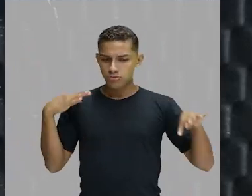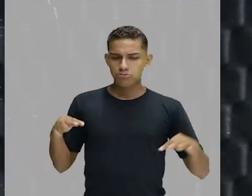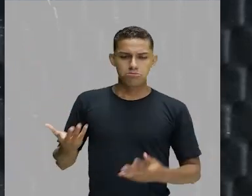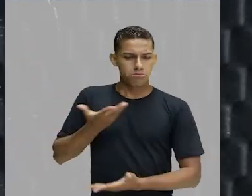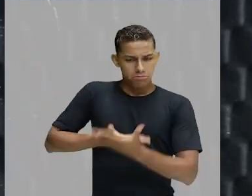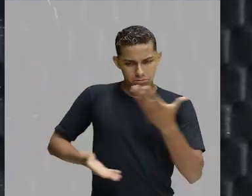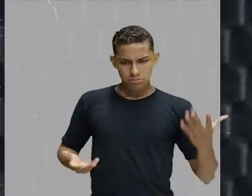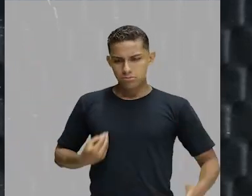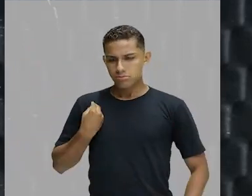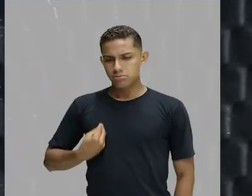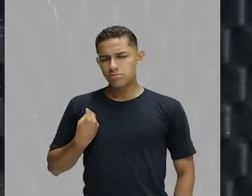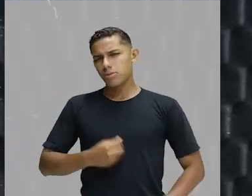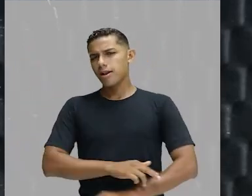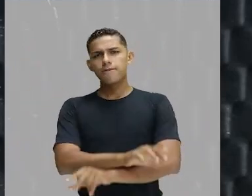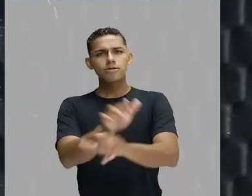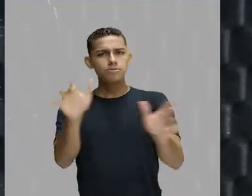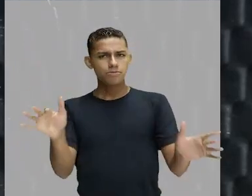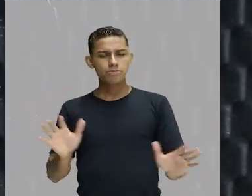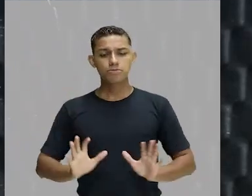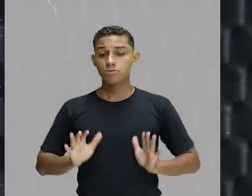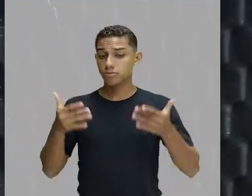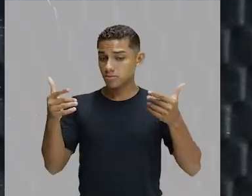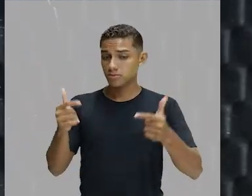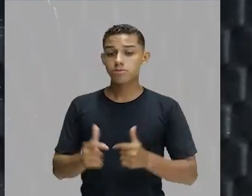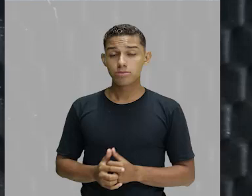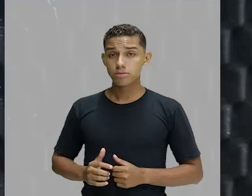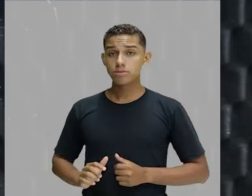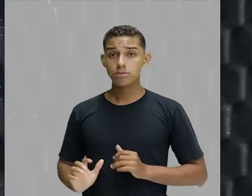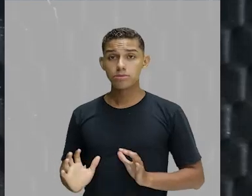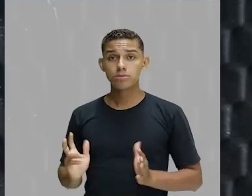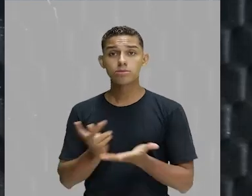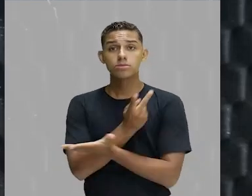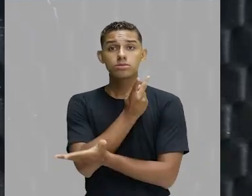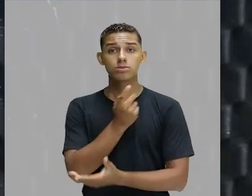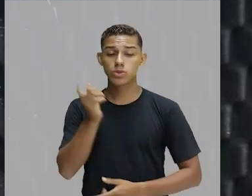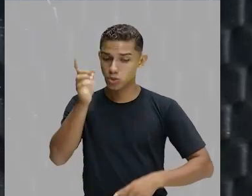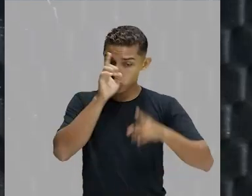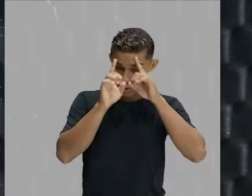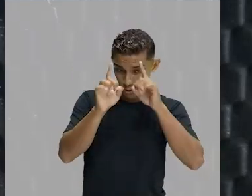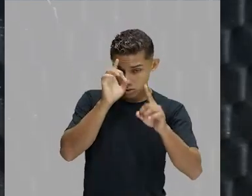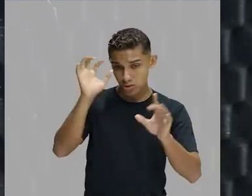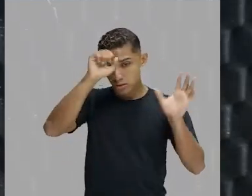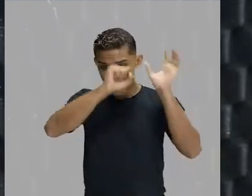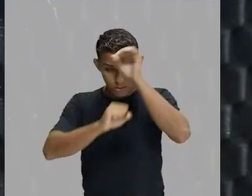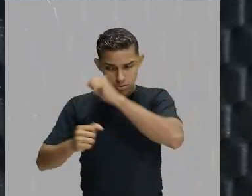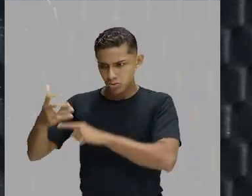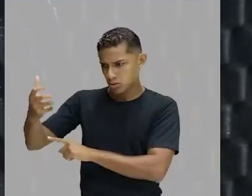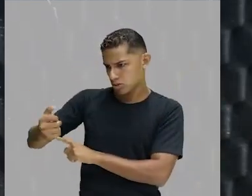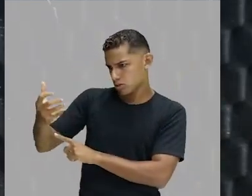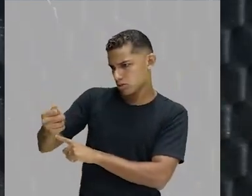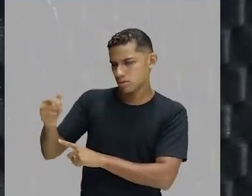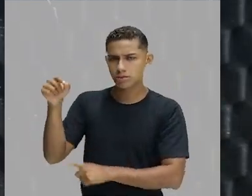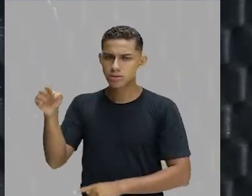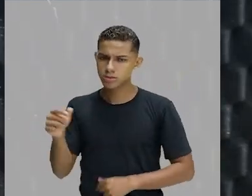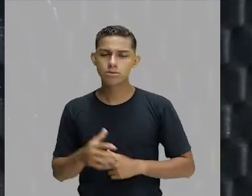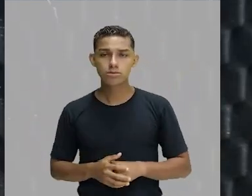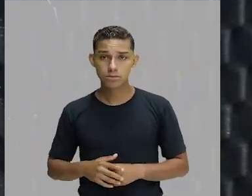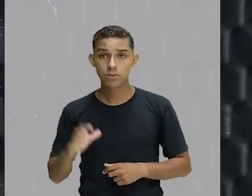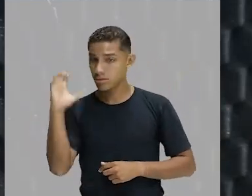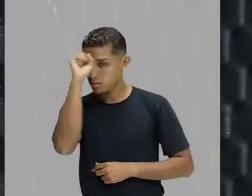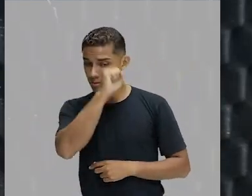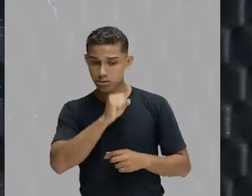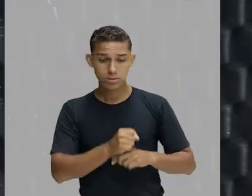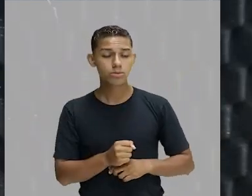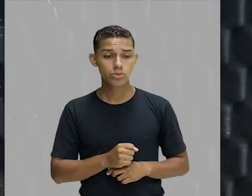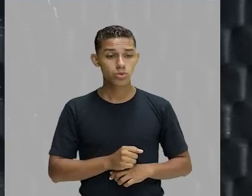participar de diversas atividades que acontecem naquela fazenda no dia a dia. Você vai aprender a tirar leite de vaca, você vai